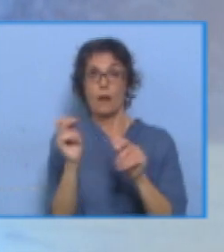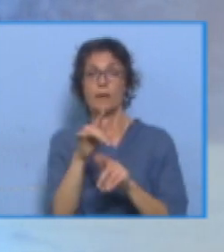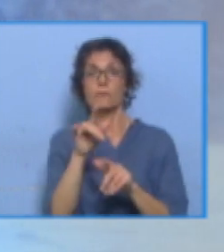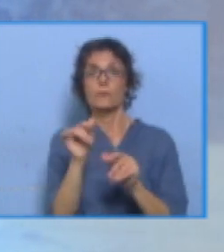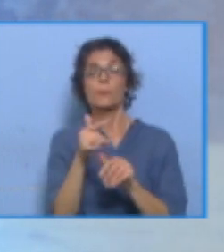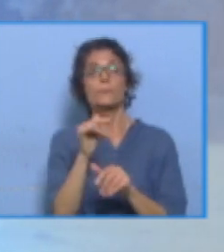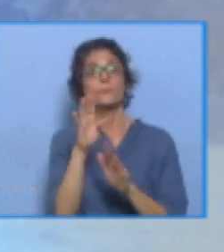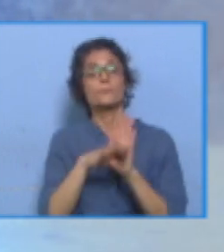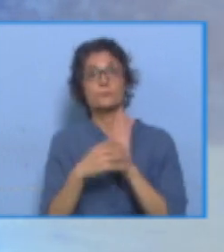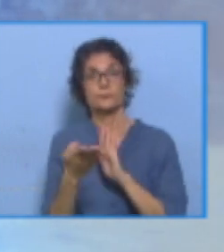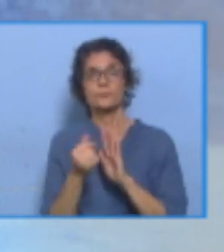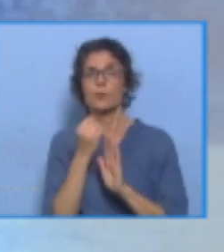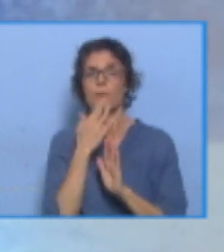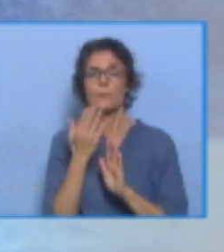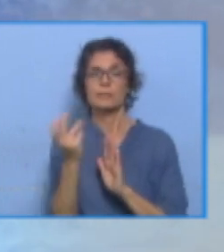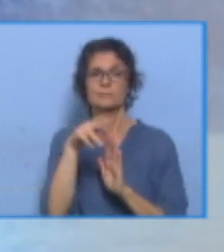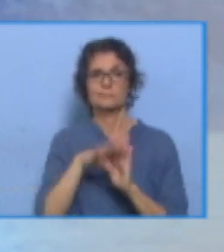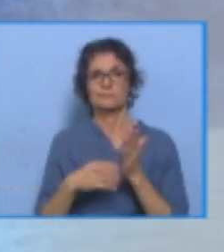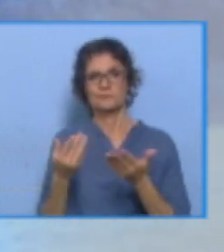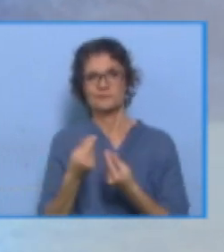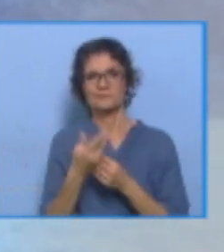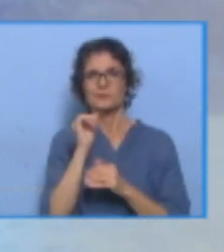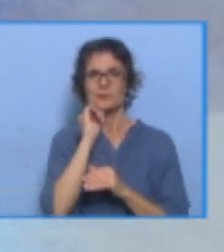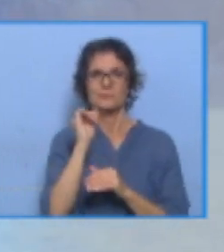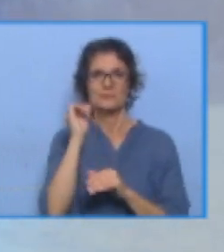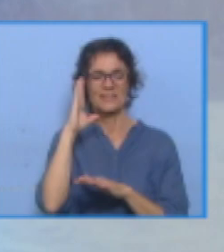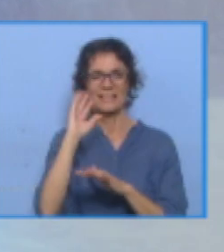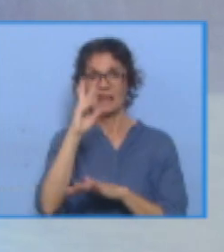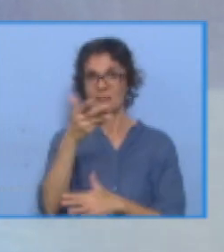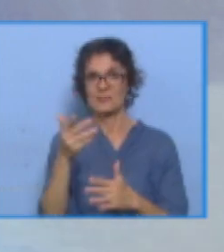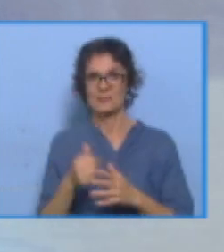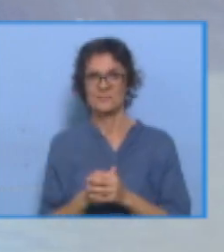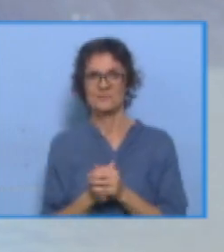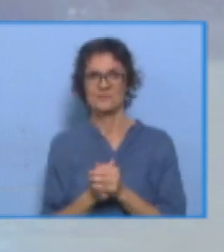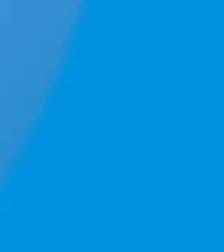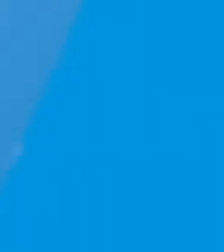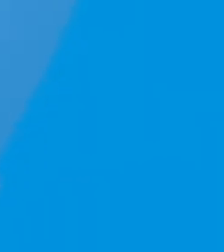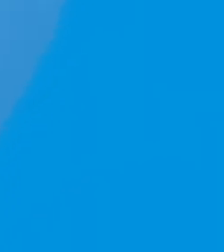Eclésia. Obrigado por ter estado connosco. Tenha uma boa tarde. Até amanhã, se Deus quiser.